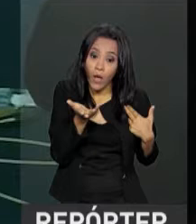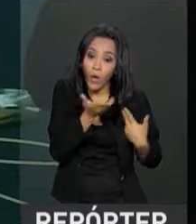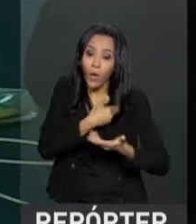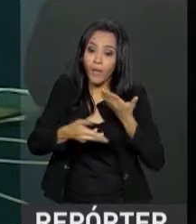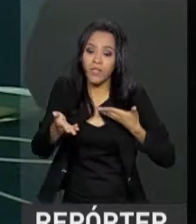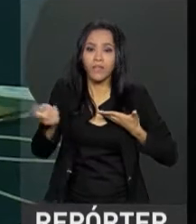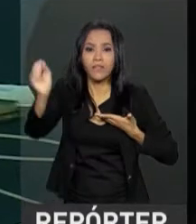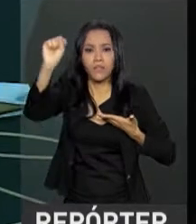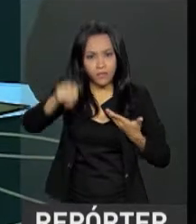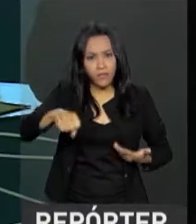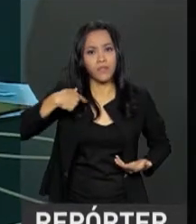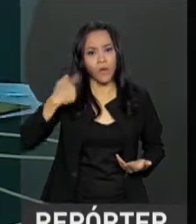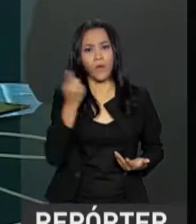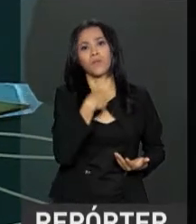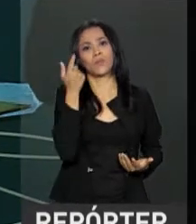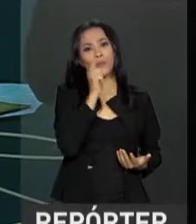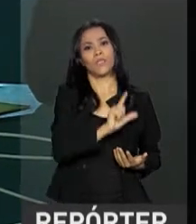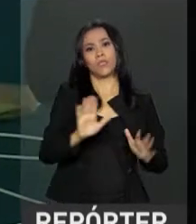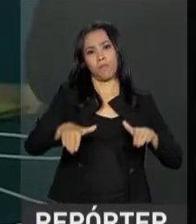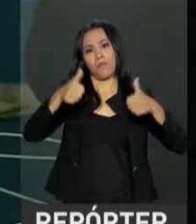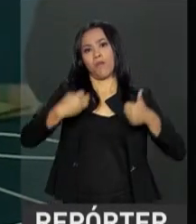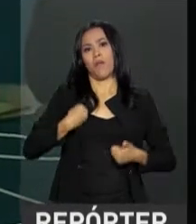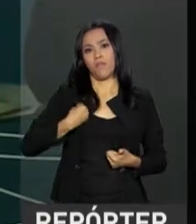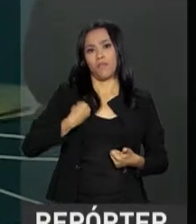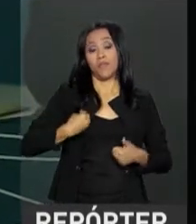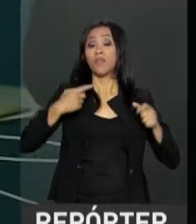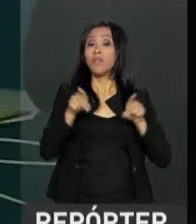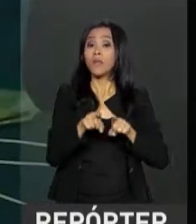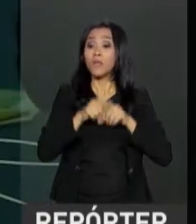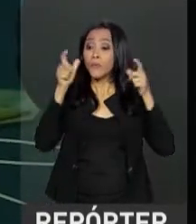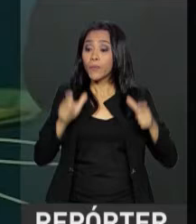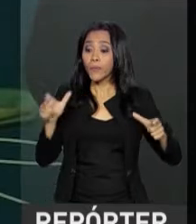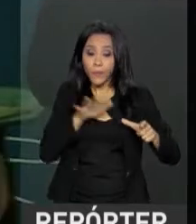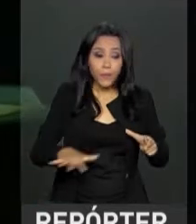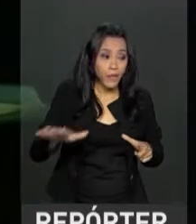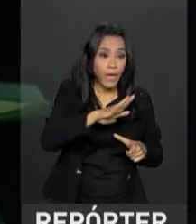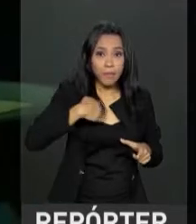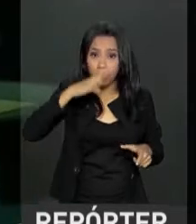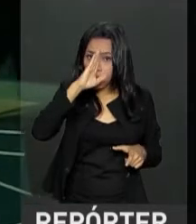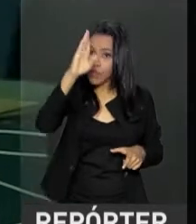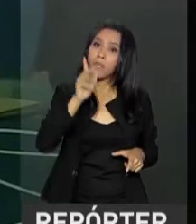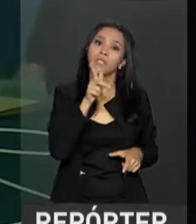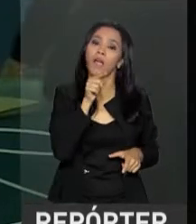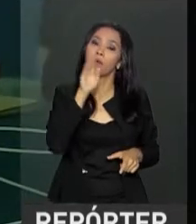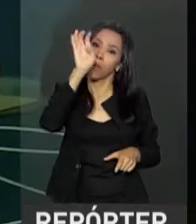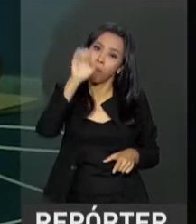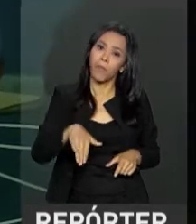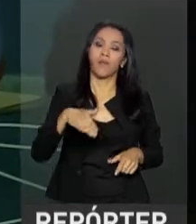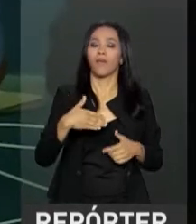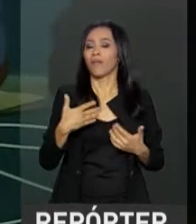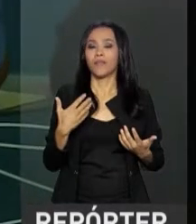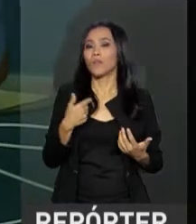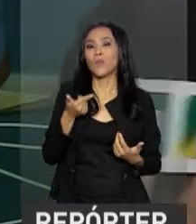conseguimos sim é melhorar a qualidade de vida e do ambiente do território principalmente a água que é um bem é